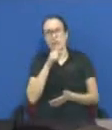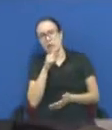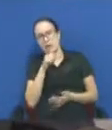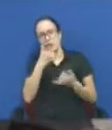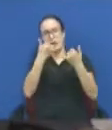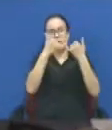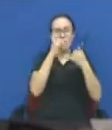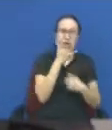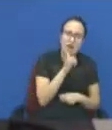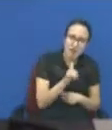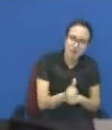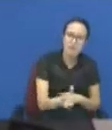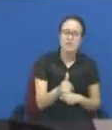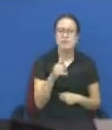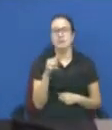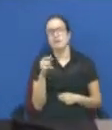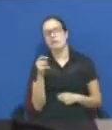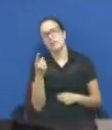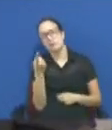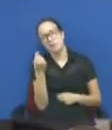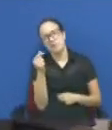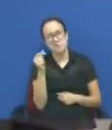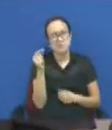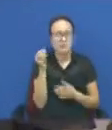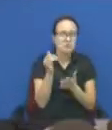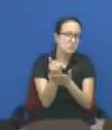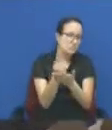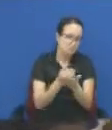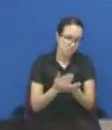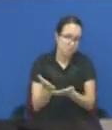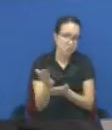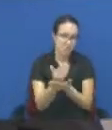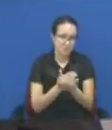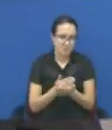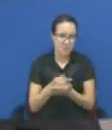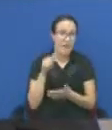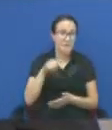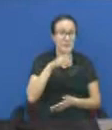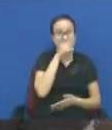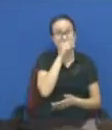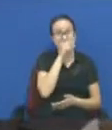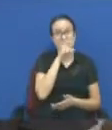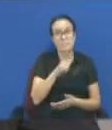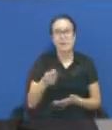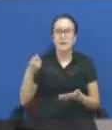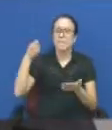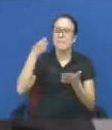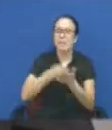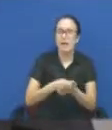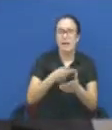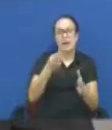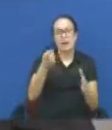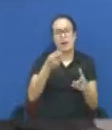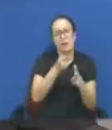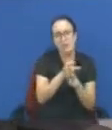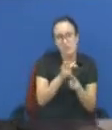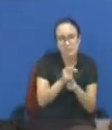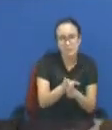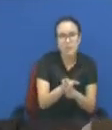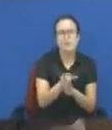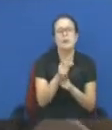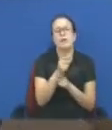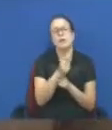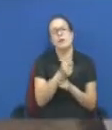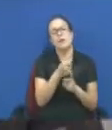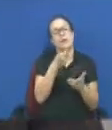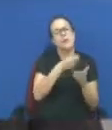as tarifas que a gente já conhece. E o município acaba arcando aí com aluguel, taxas